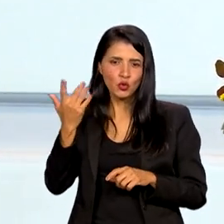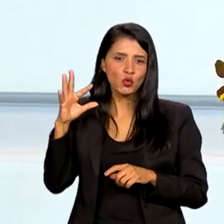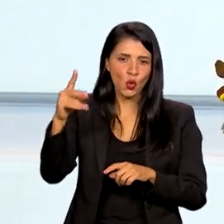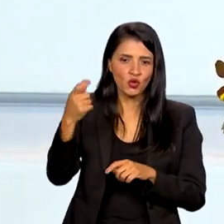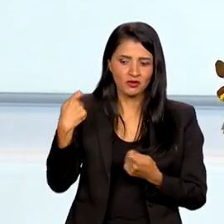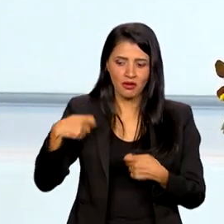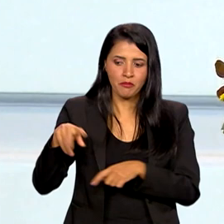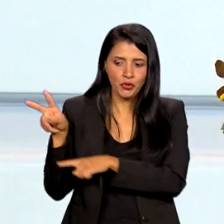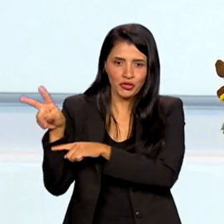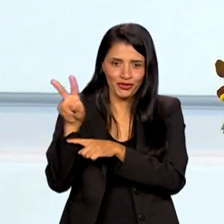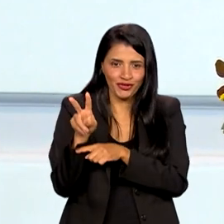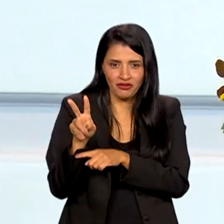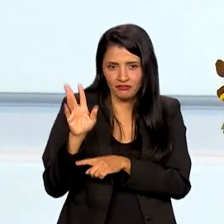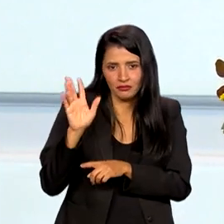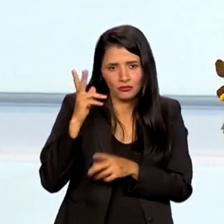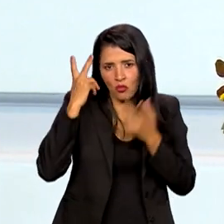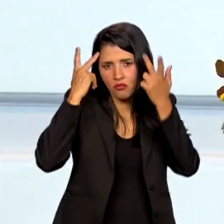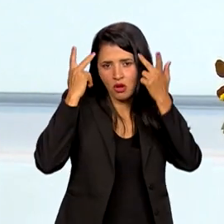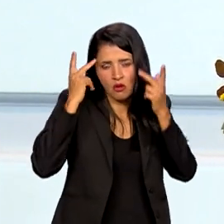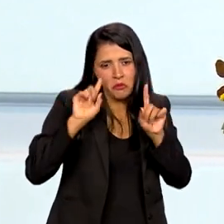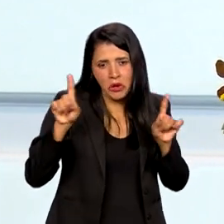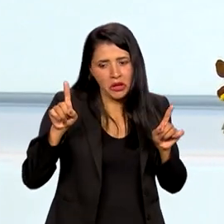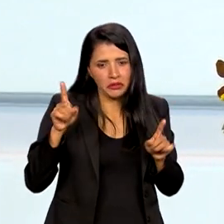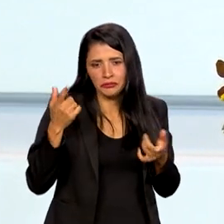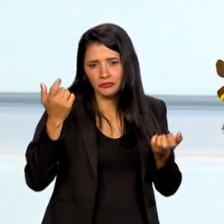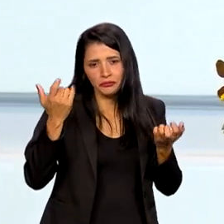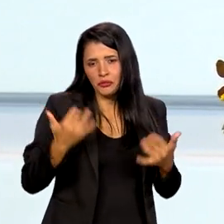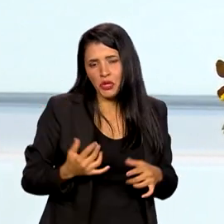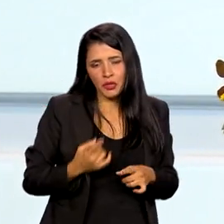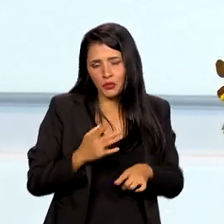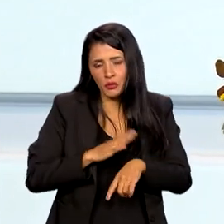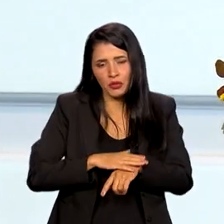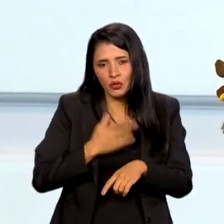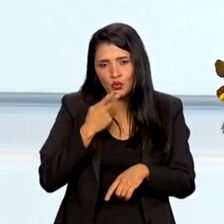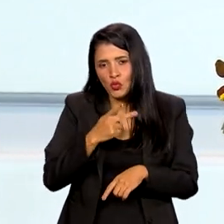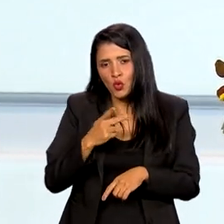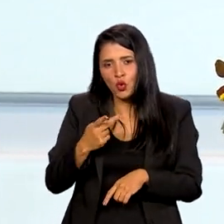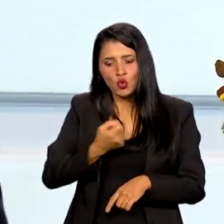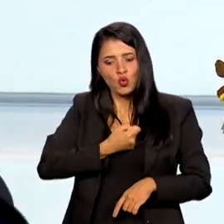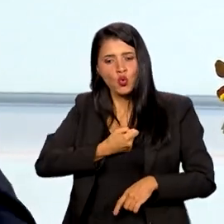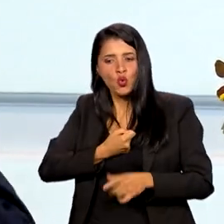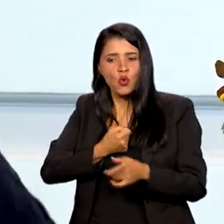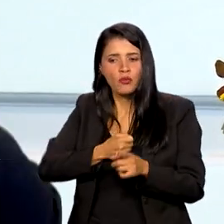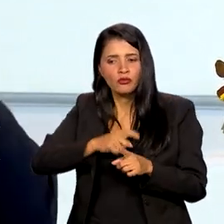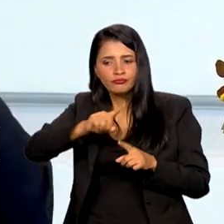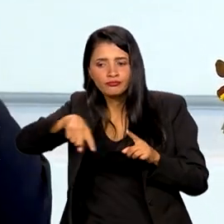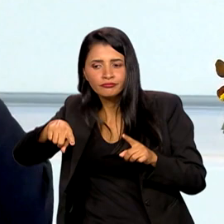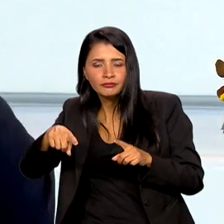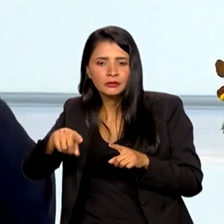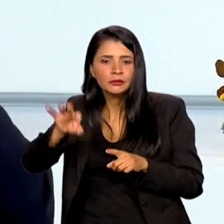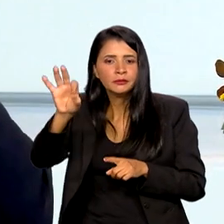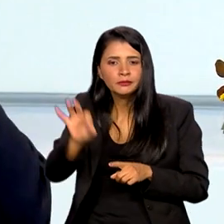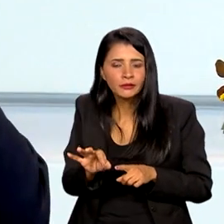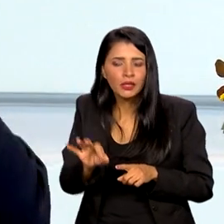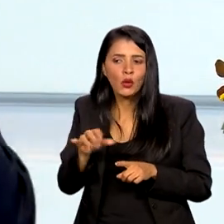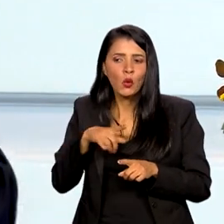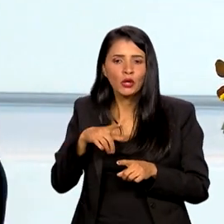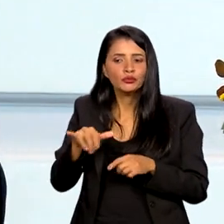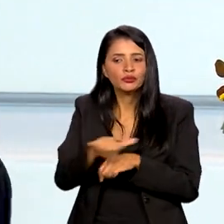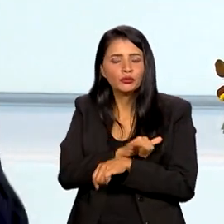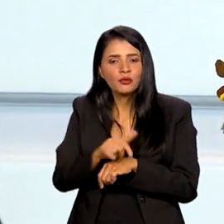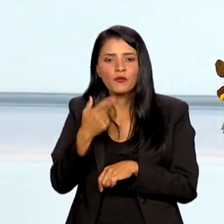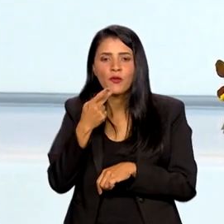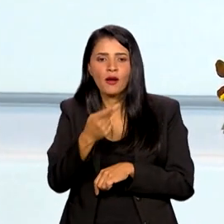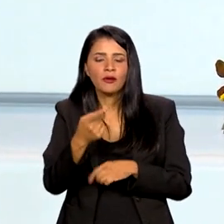seu, ela não se justifica quando colocado em números, em dados, quando estabelecidas meios